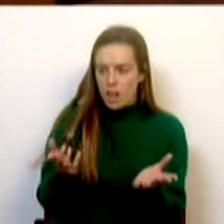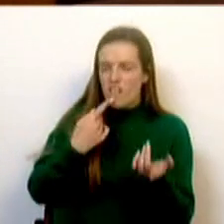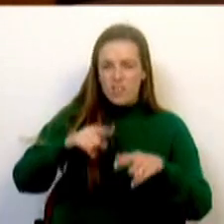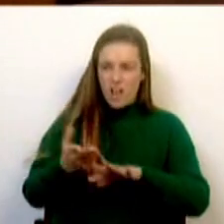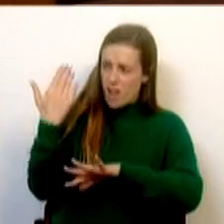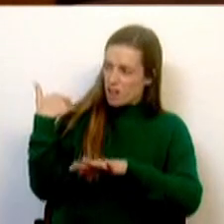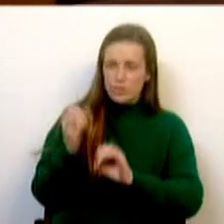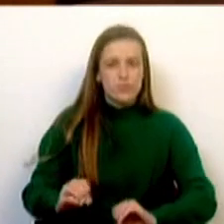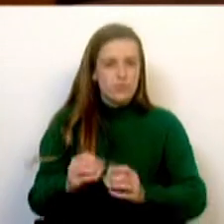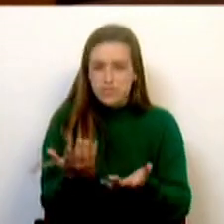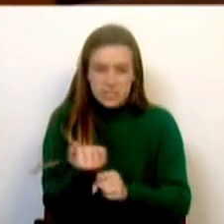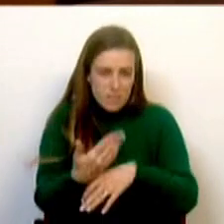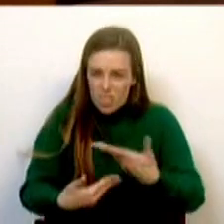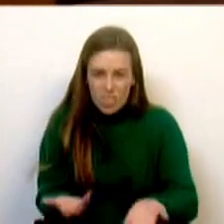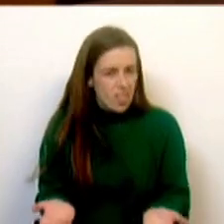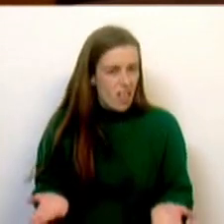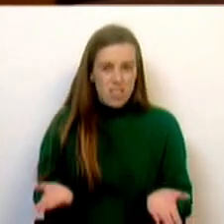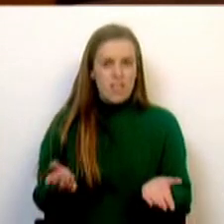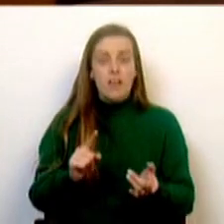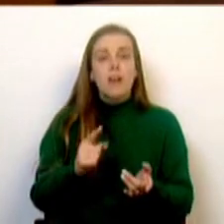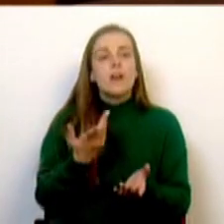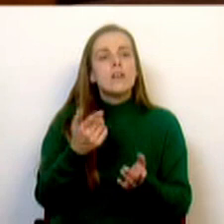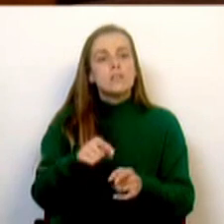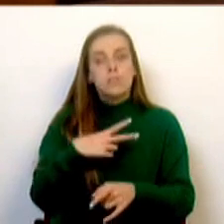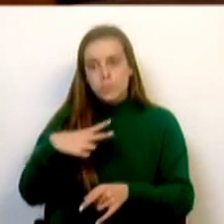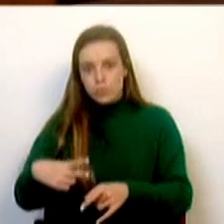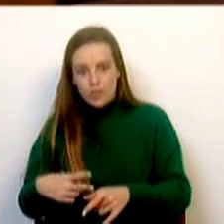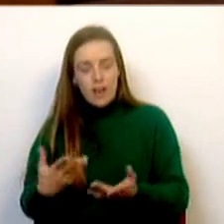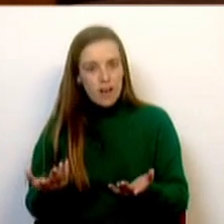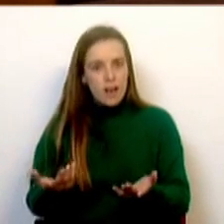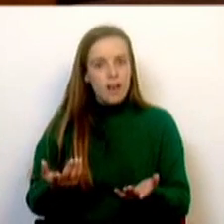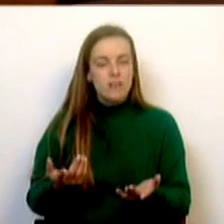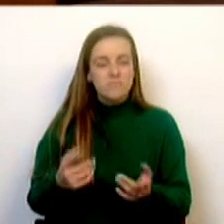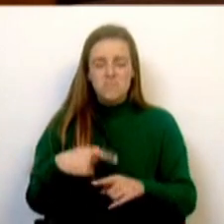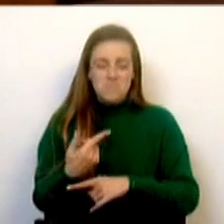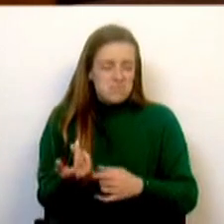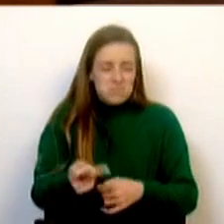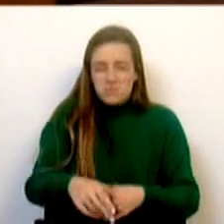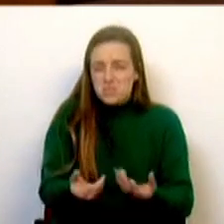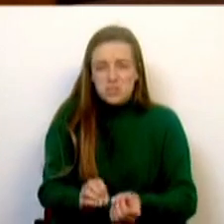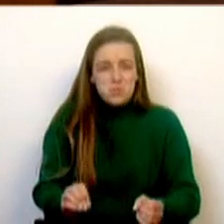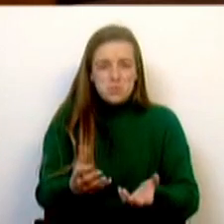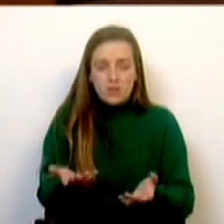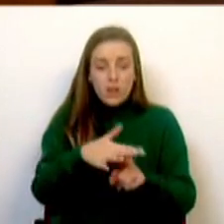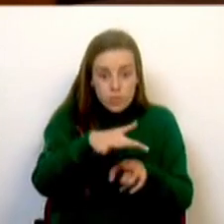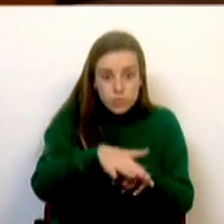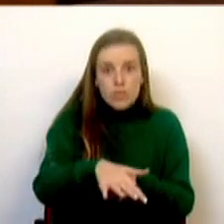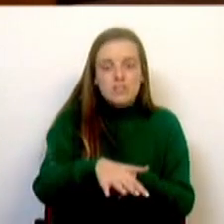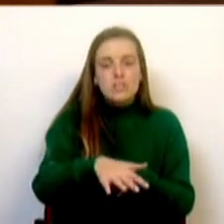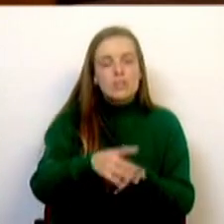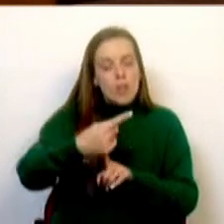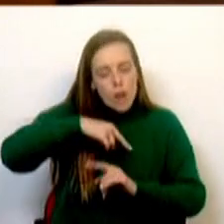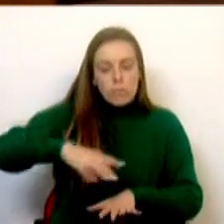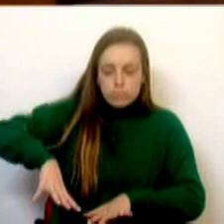para nada. O reconhecimento isolado por parte de Portugal seria inconsequente. Por ter impacto, temos de evoluir